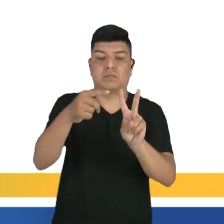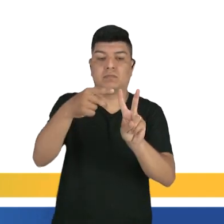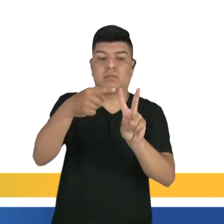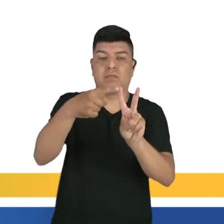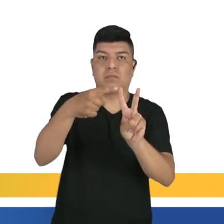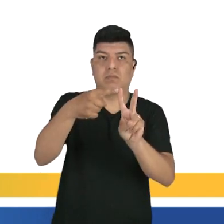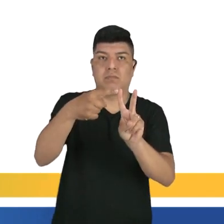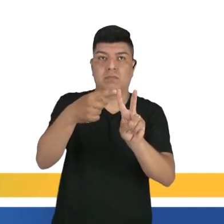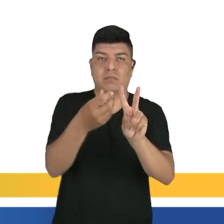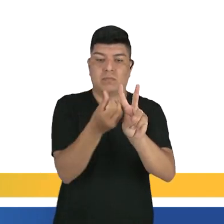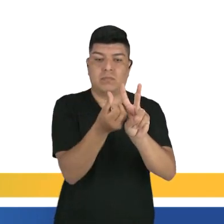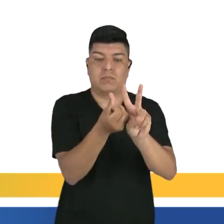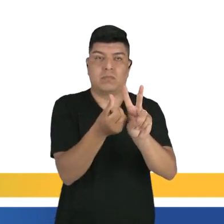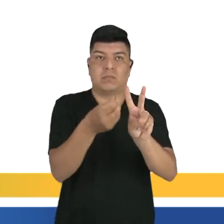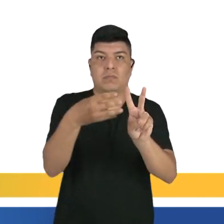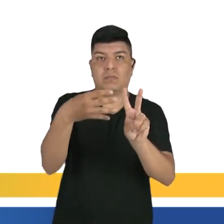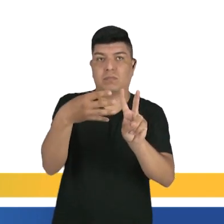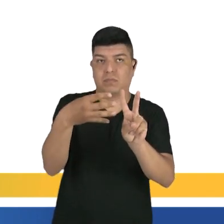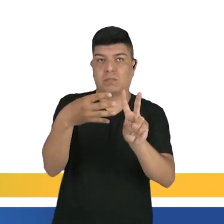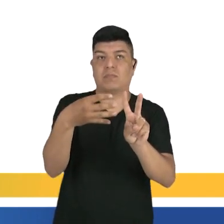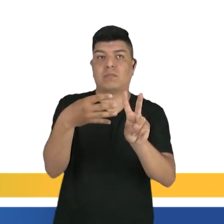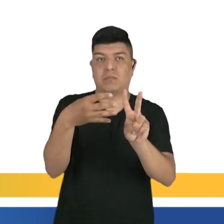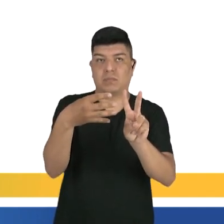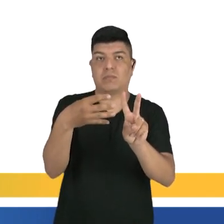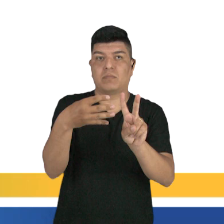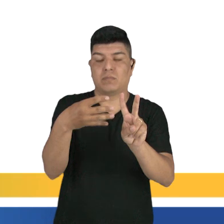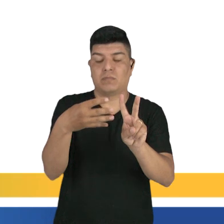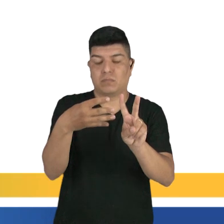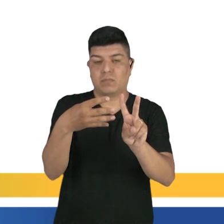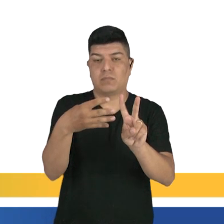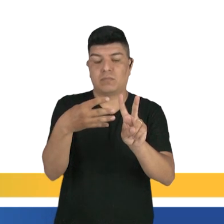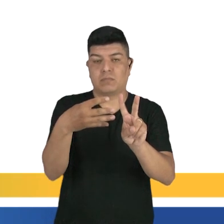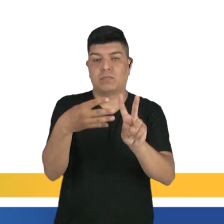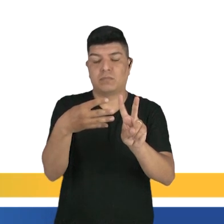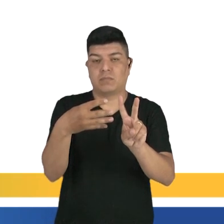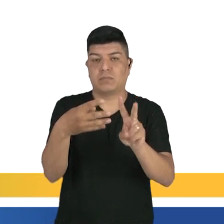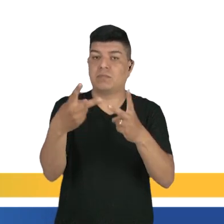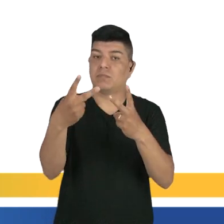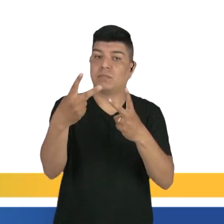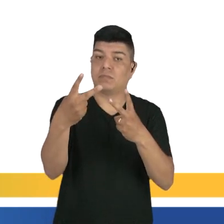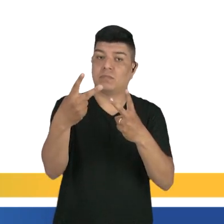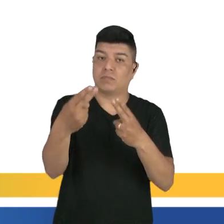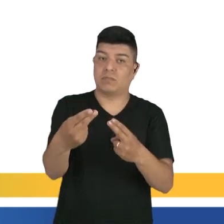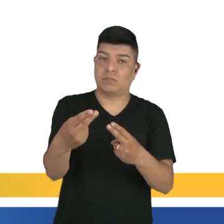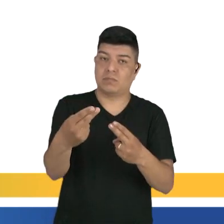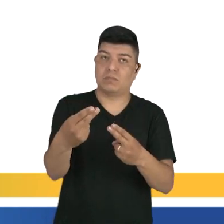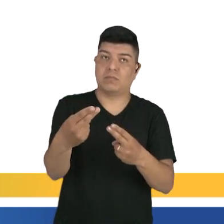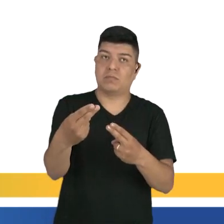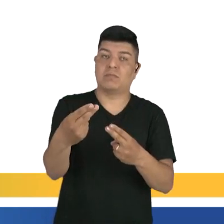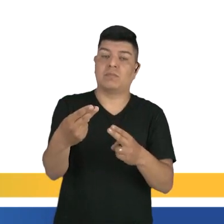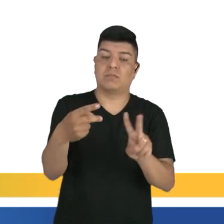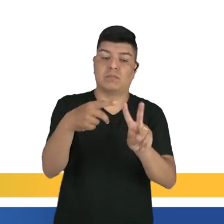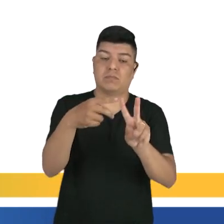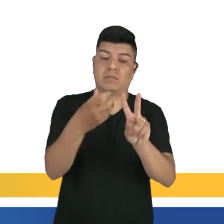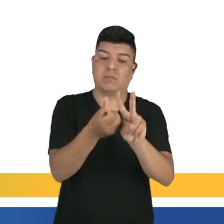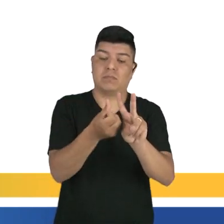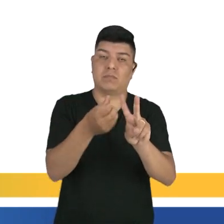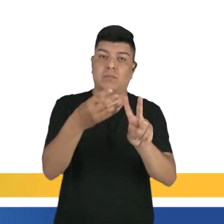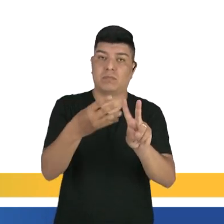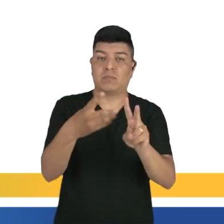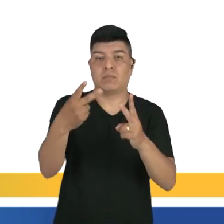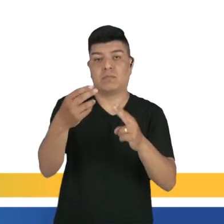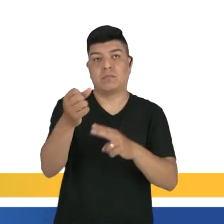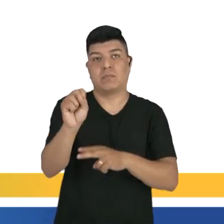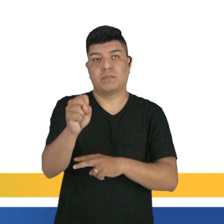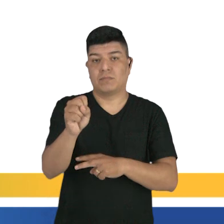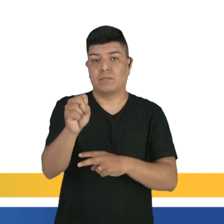fica a raiz quadrada de 4 ao cubo, que daria a raiz quadrada de 64. A raiz quadrada de